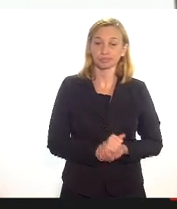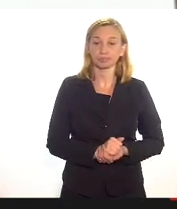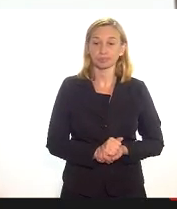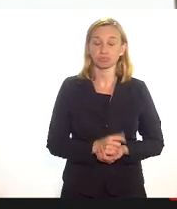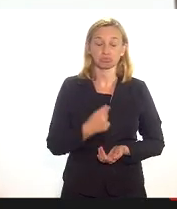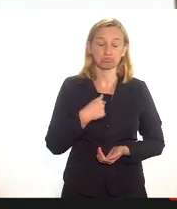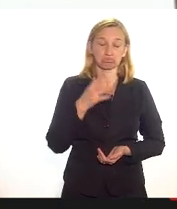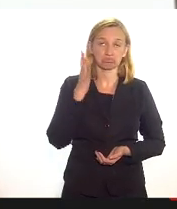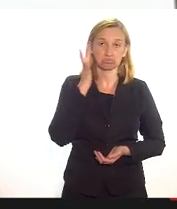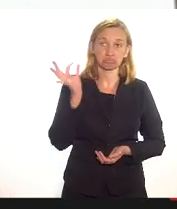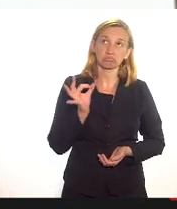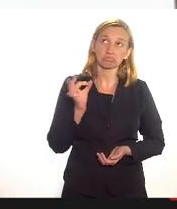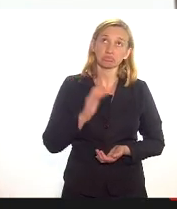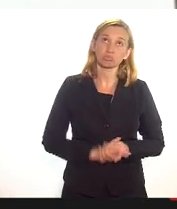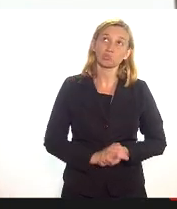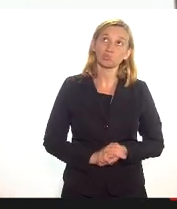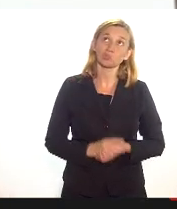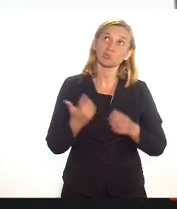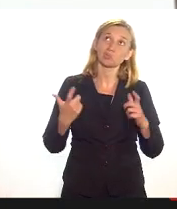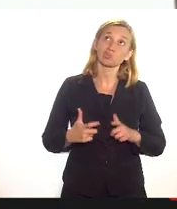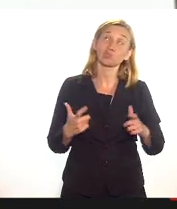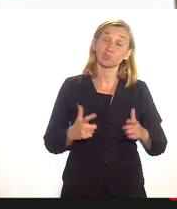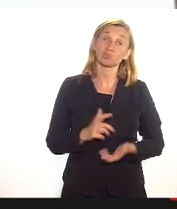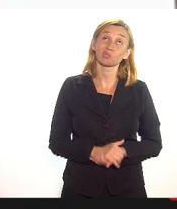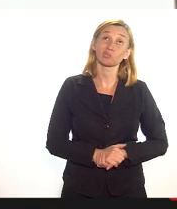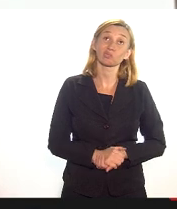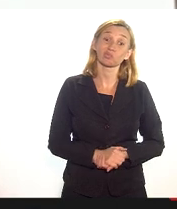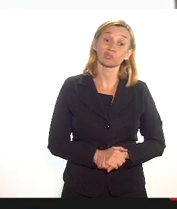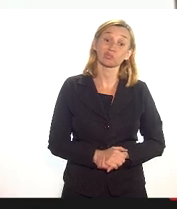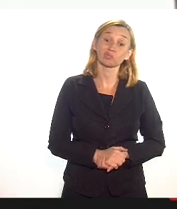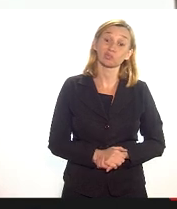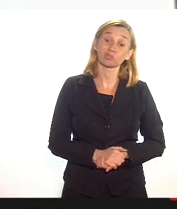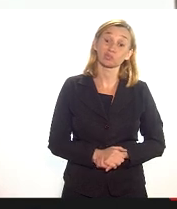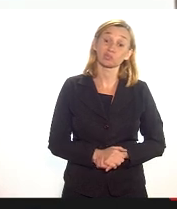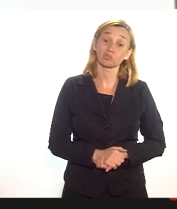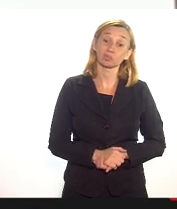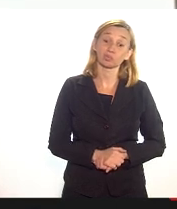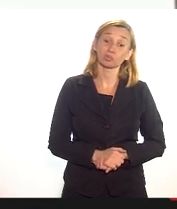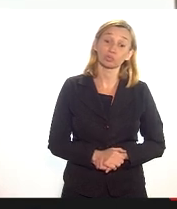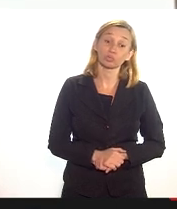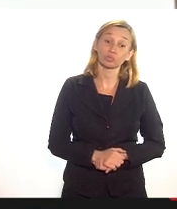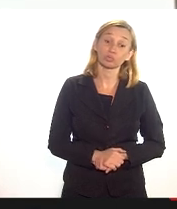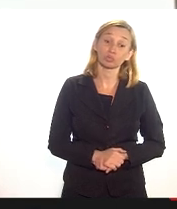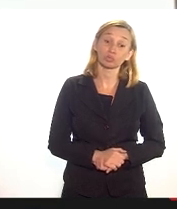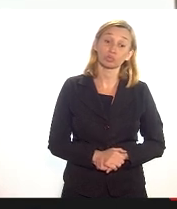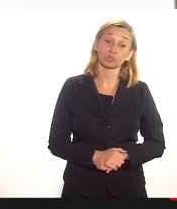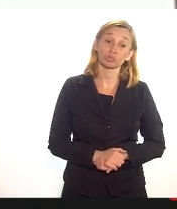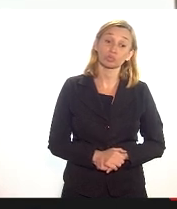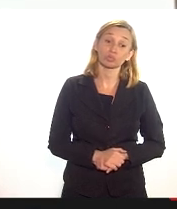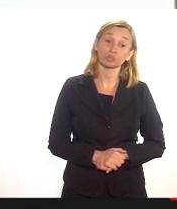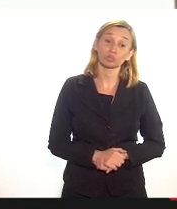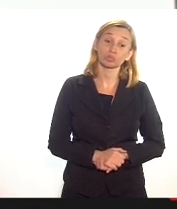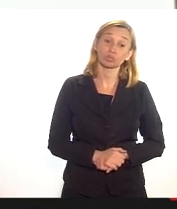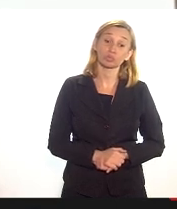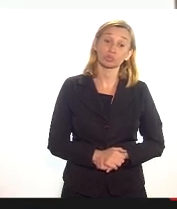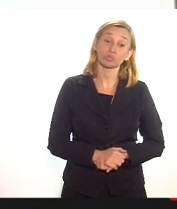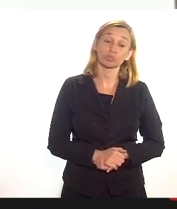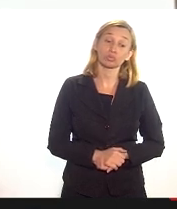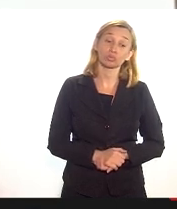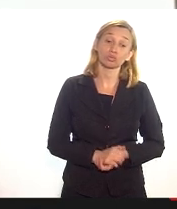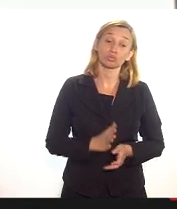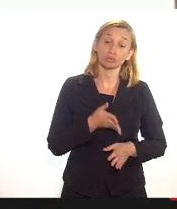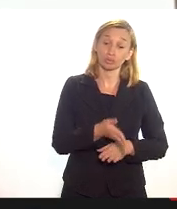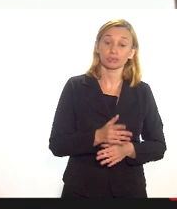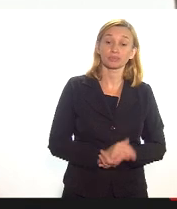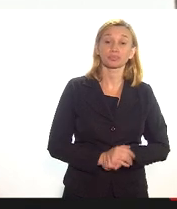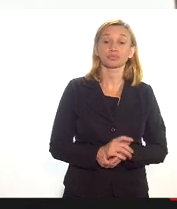não sei aonde isso foi parar e o que aconteceu. Aí eu perguntaria